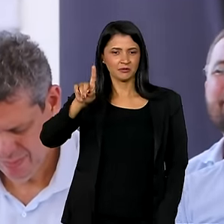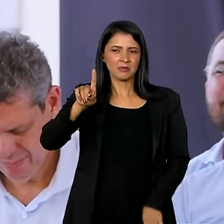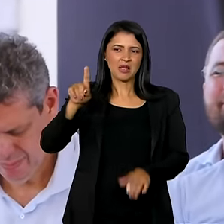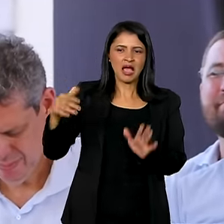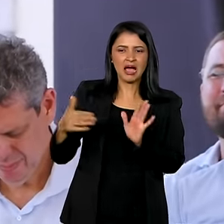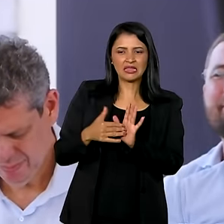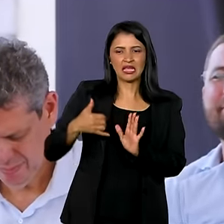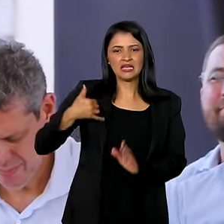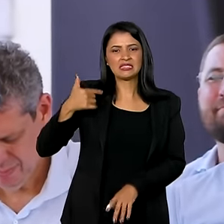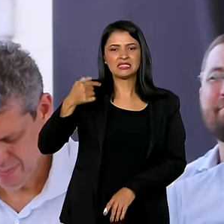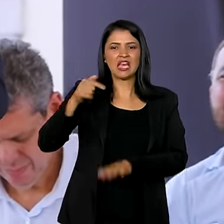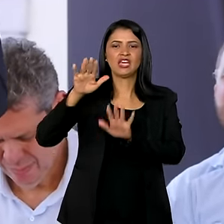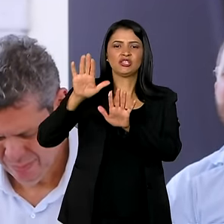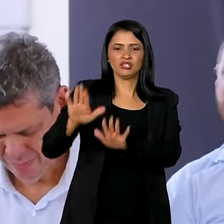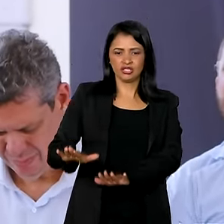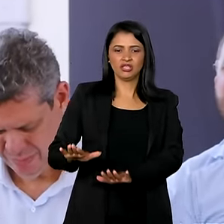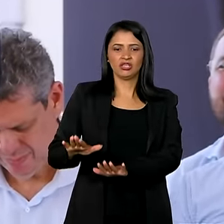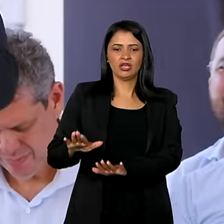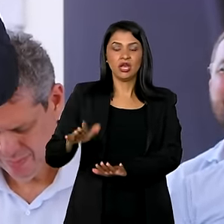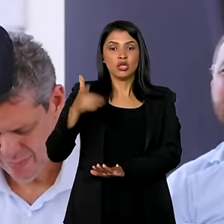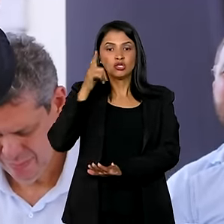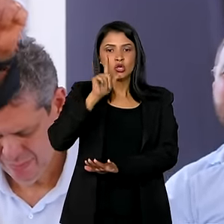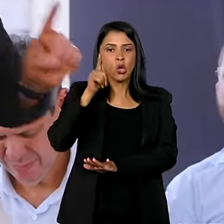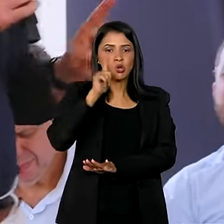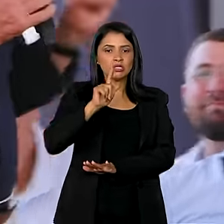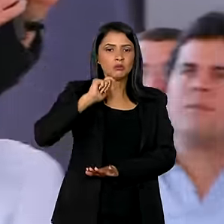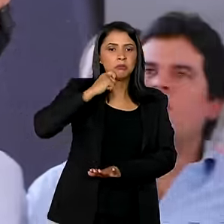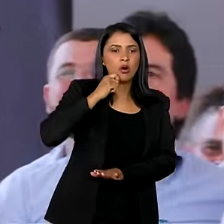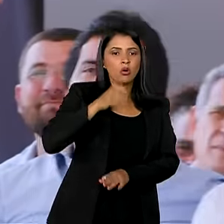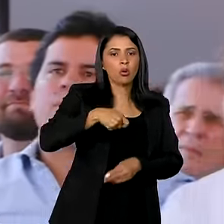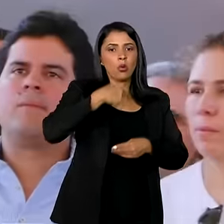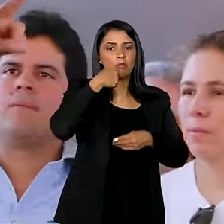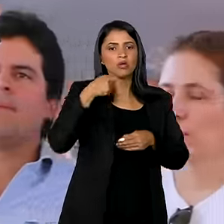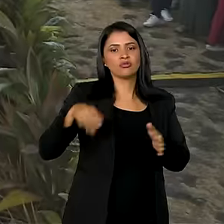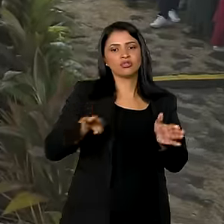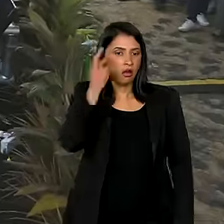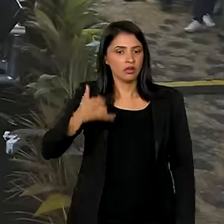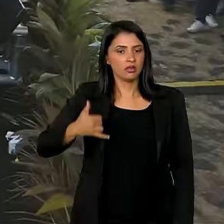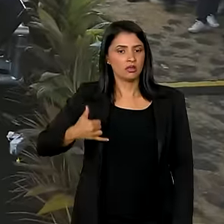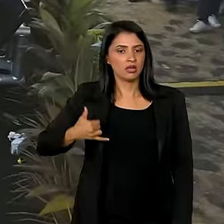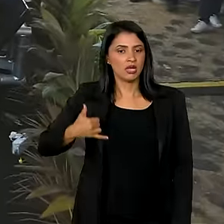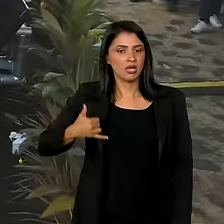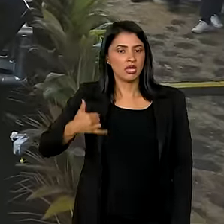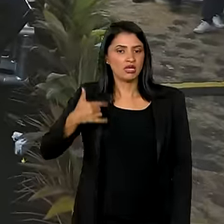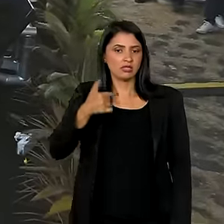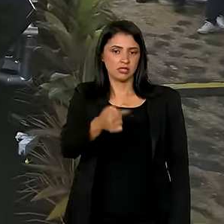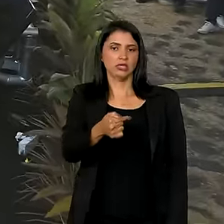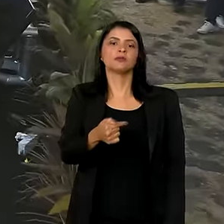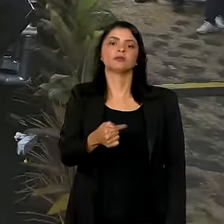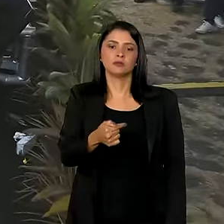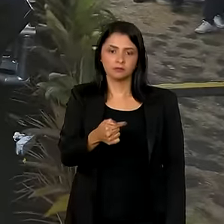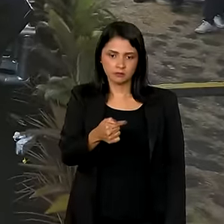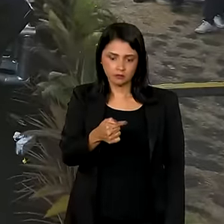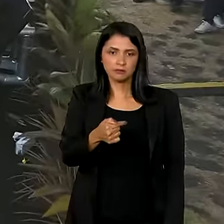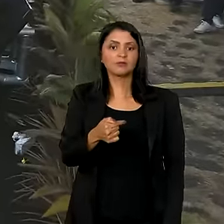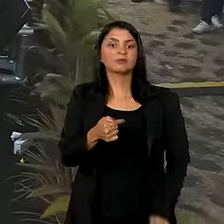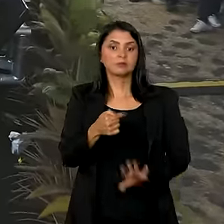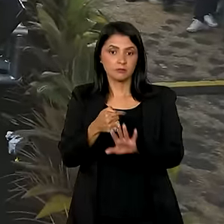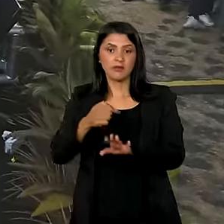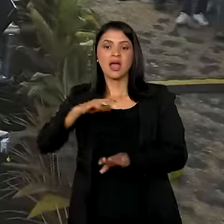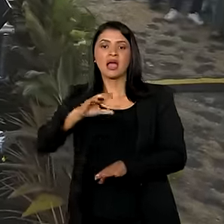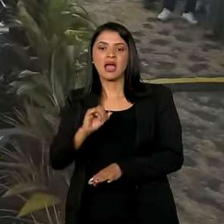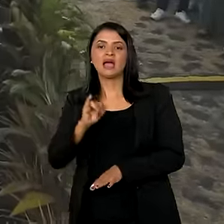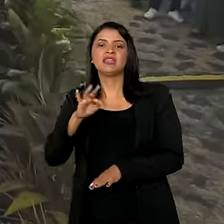até 7 anos lá, só fui conseguir comer pão em São Paulo, já o cidade. Saí de